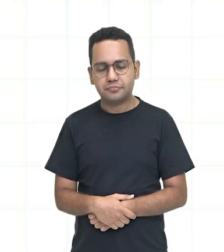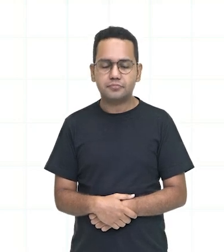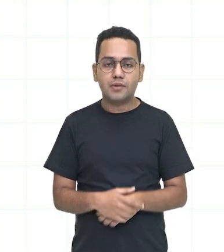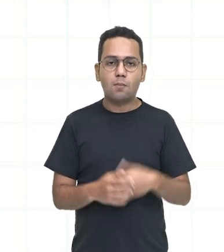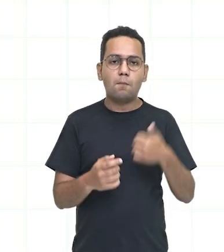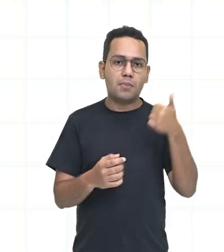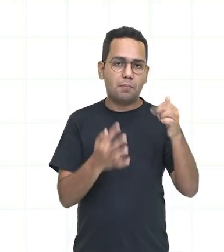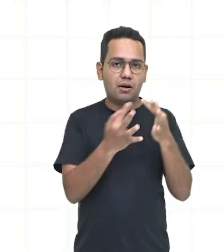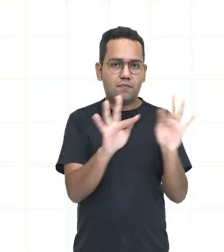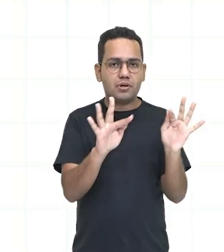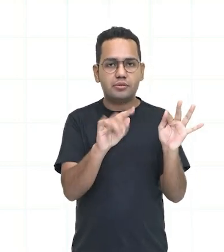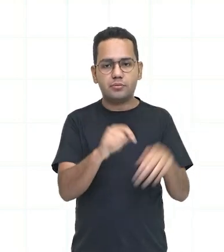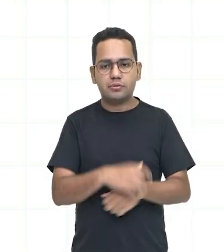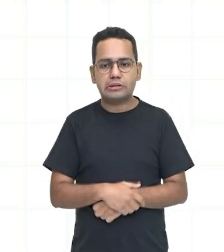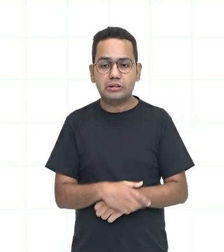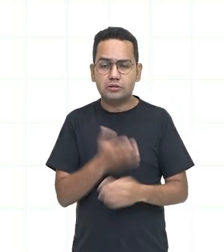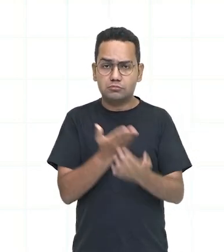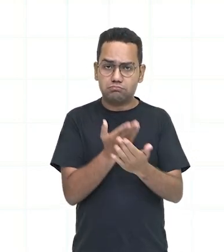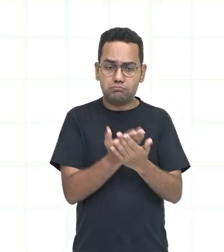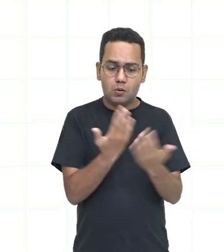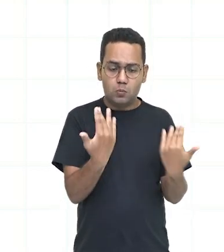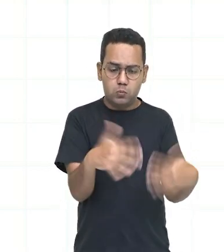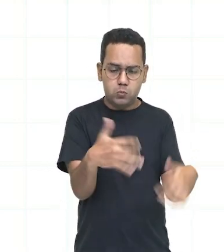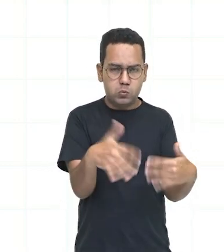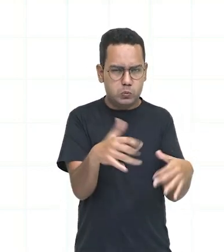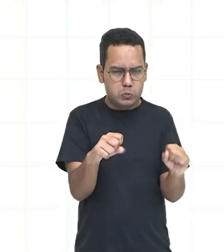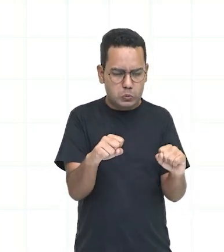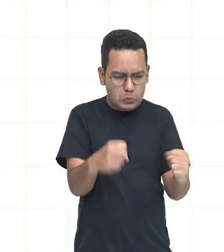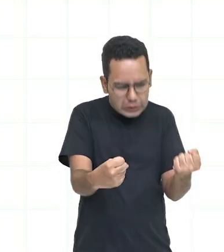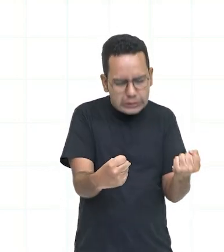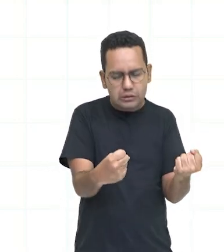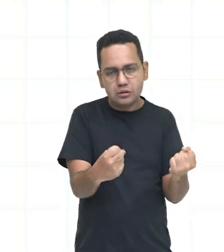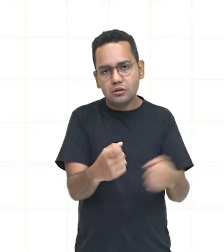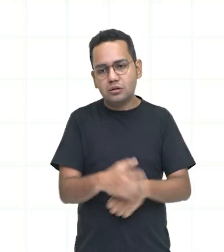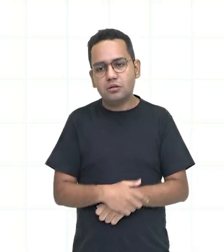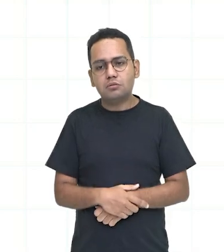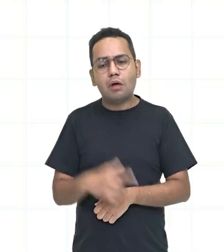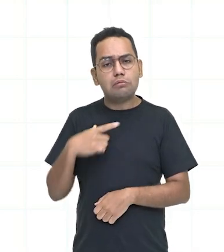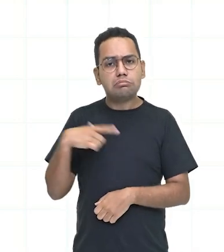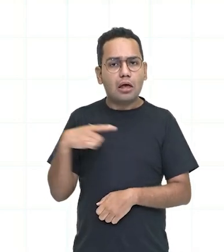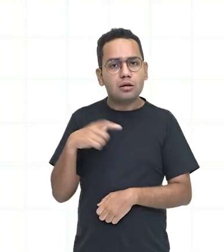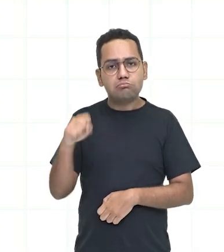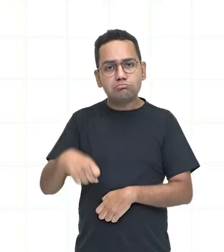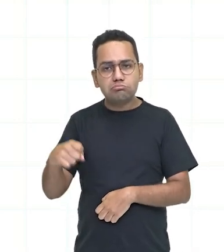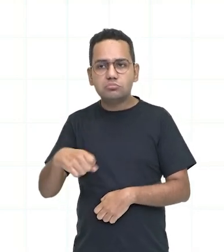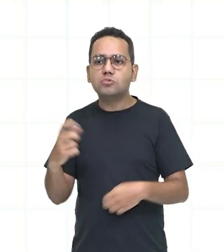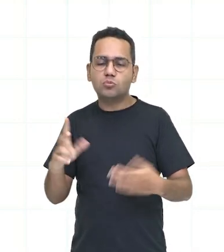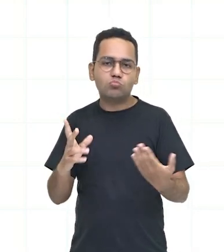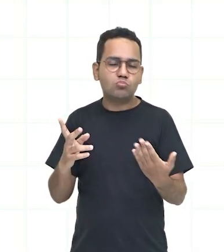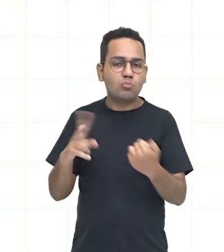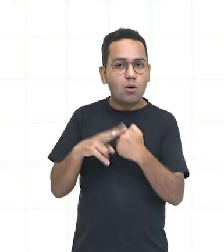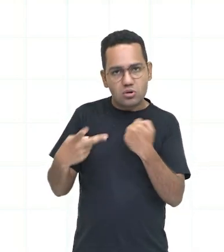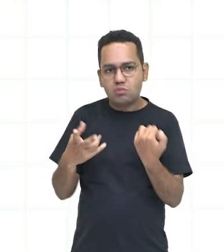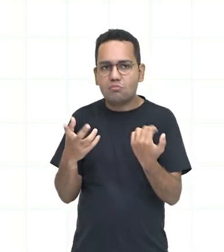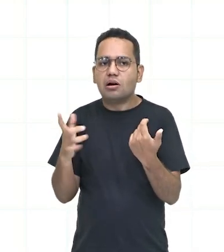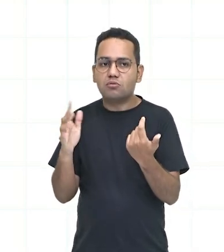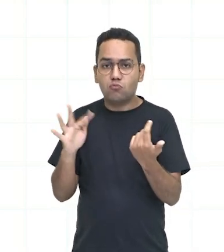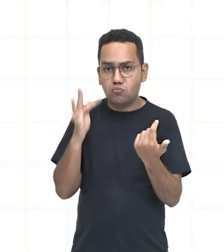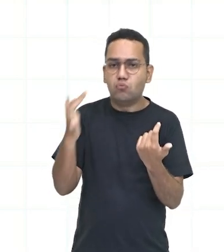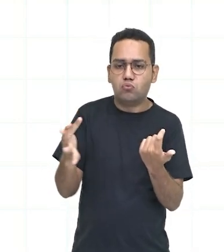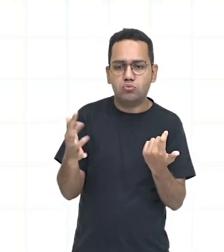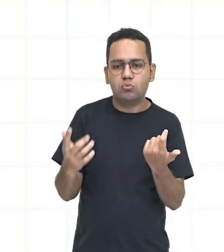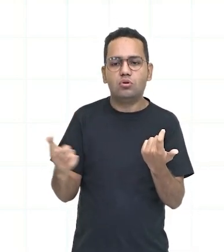hipotética, né, estudar pesado, estudar bastante, vai levar a uma consequência que estará sempre no futuro, que é